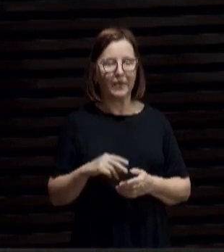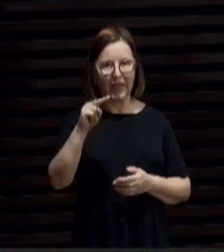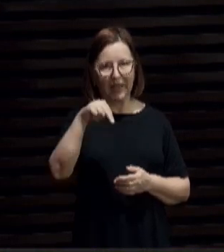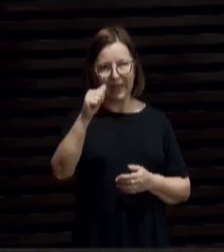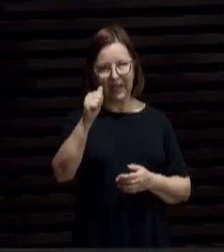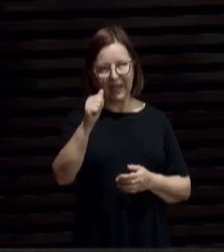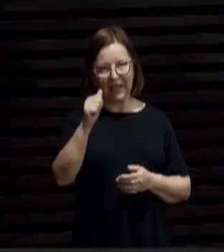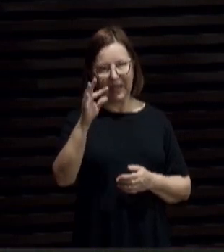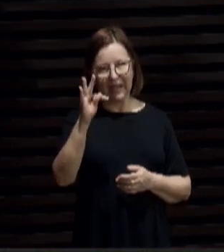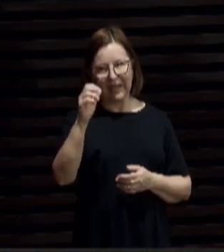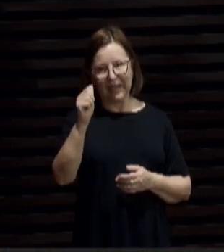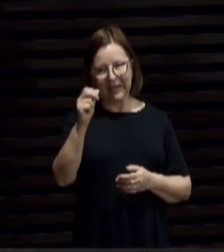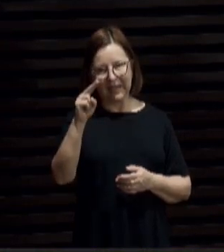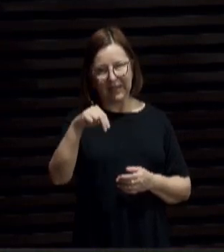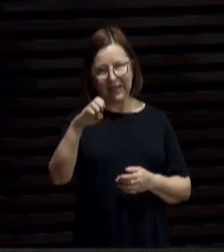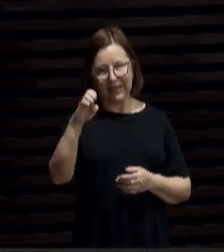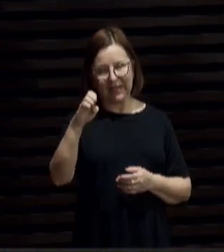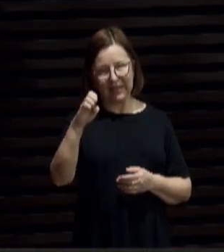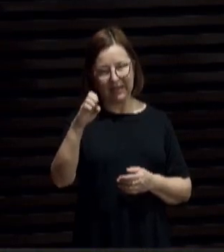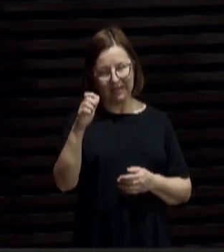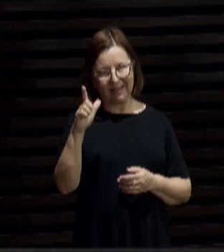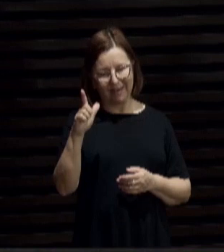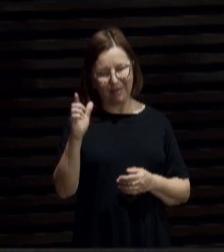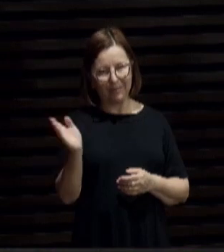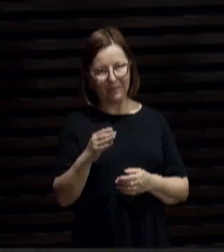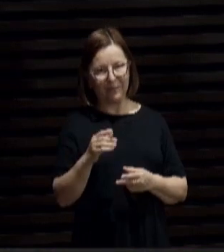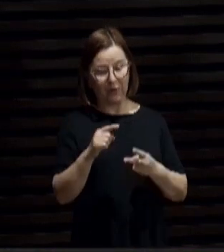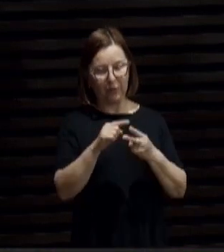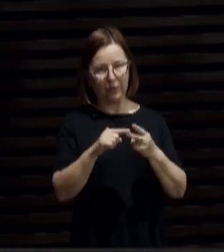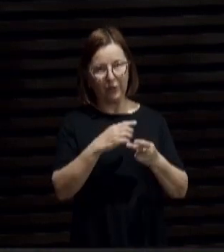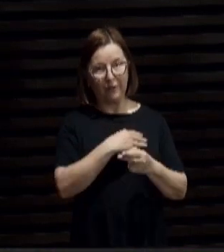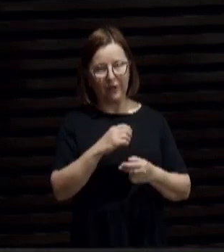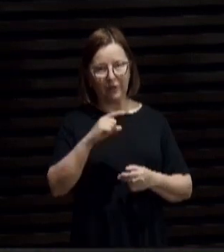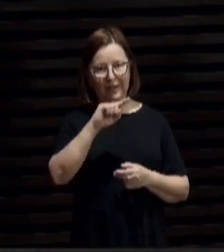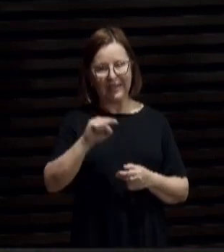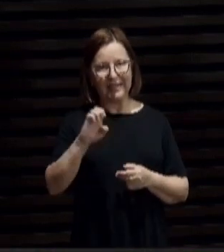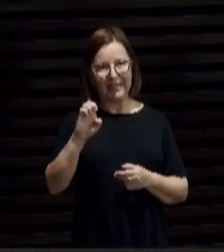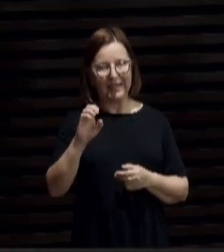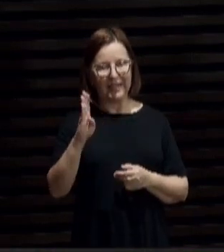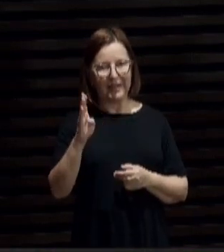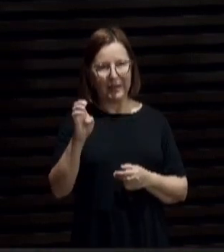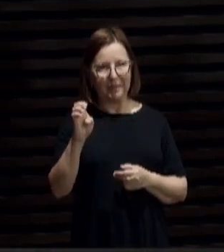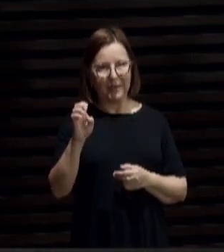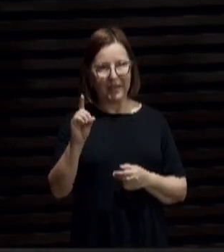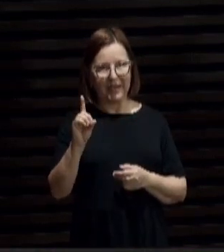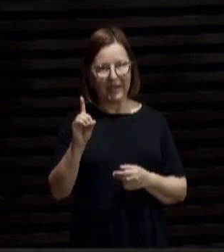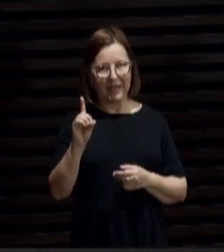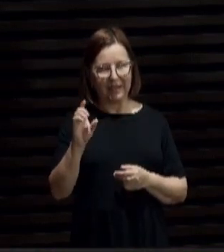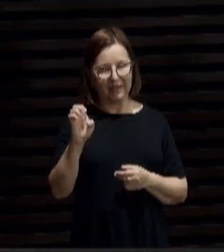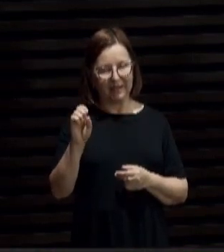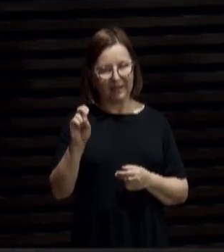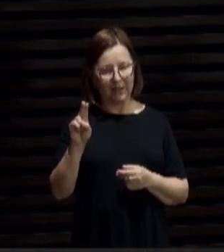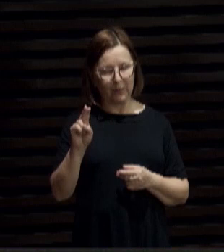Natanael, que era de Caná da Galileia, os filhos de Zebedeu, João e Tiago, e mais